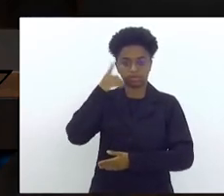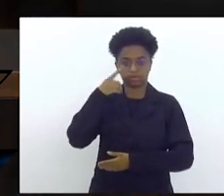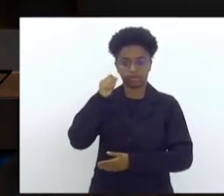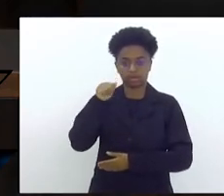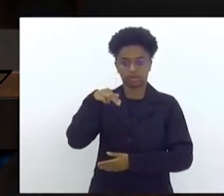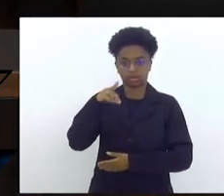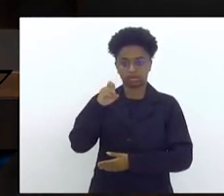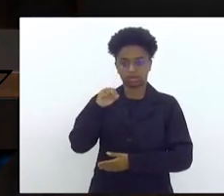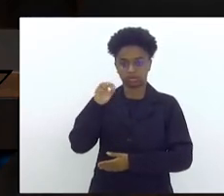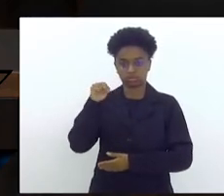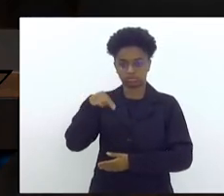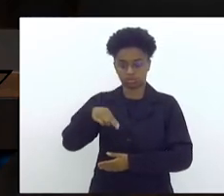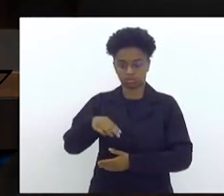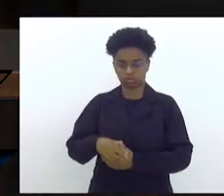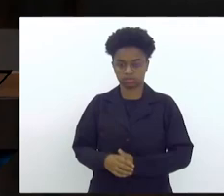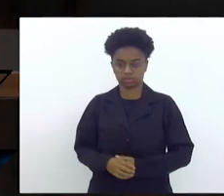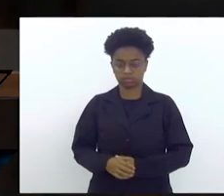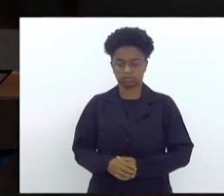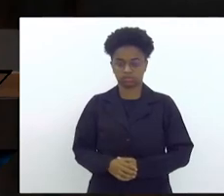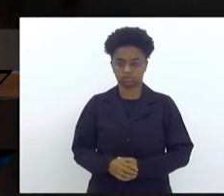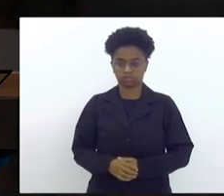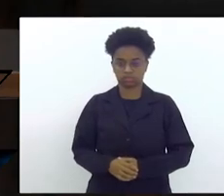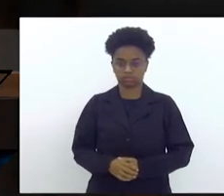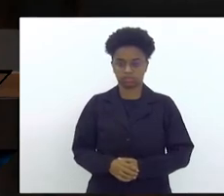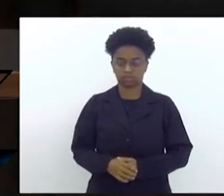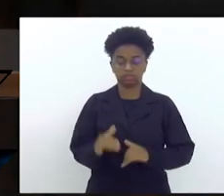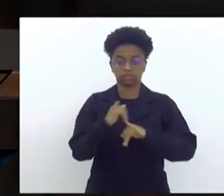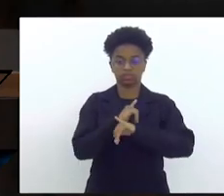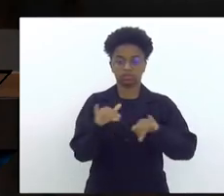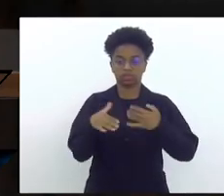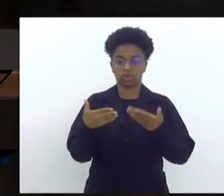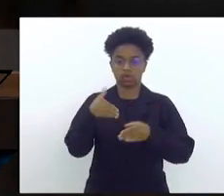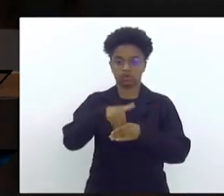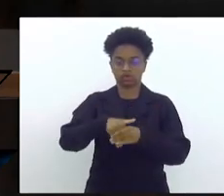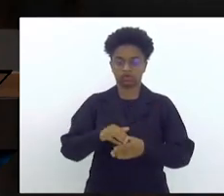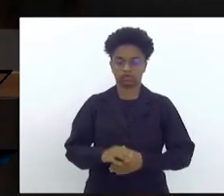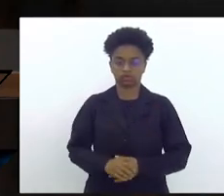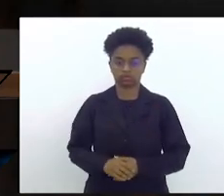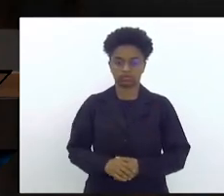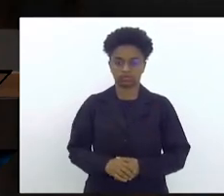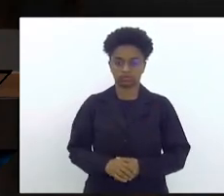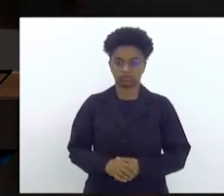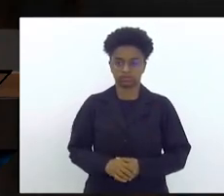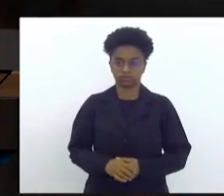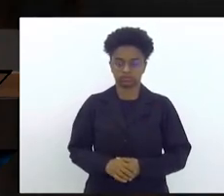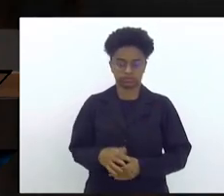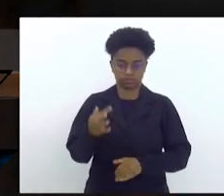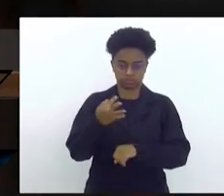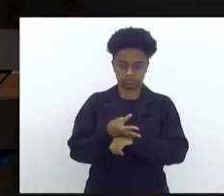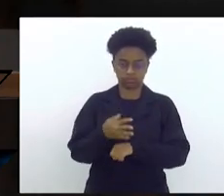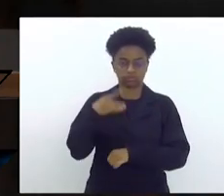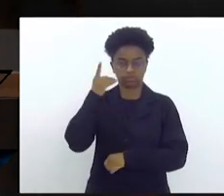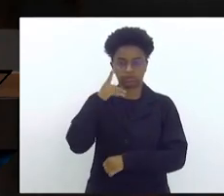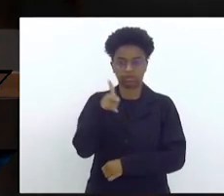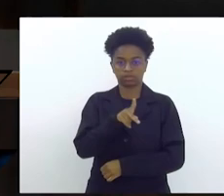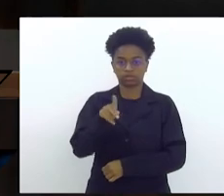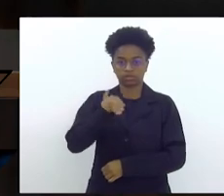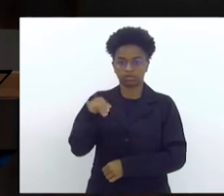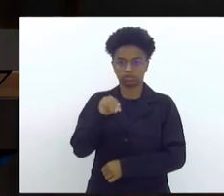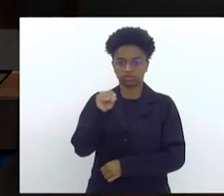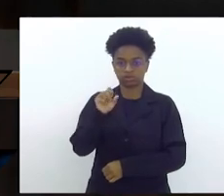Anderson Moraes para declaração de voto não se contraindo presente Deputado Professor